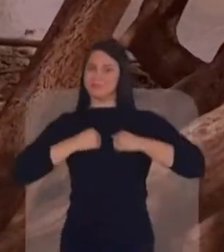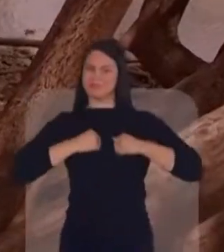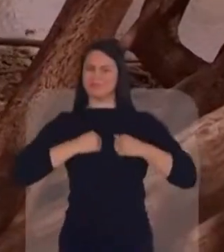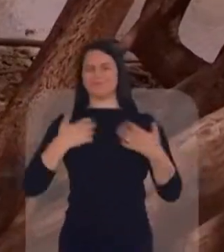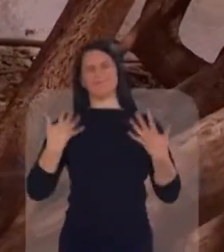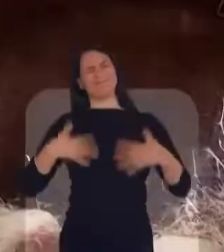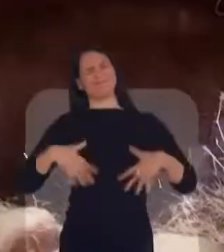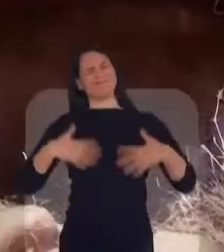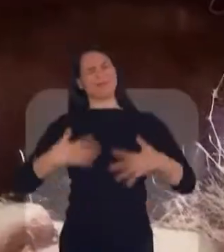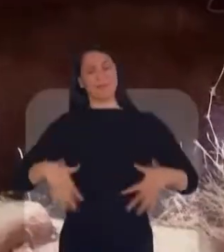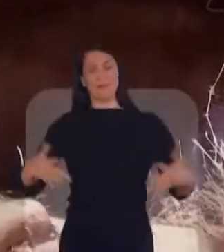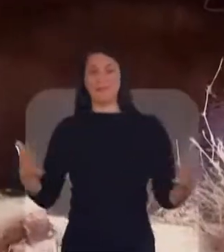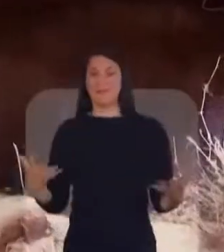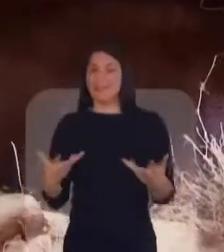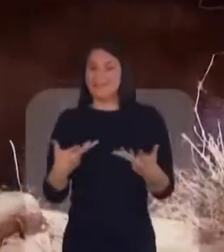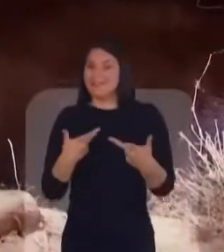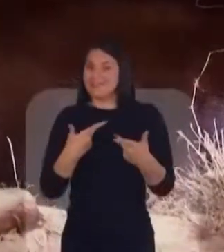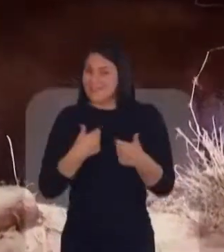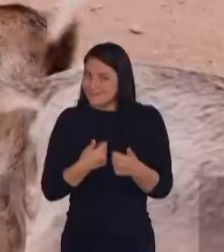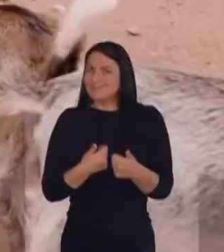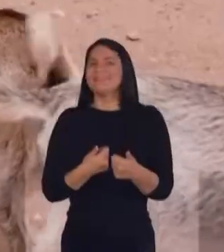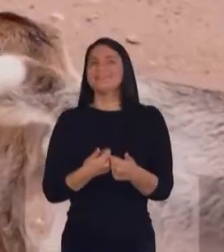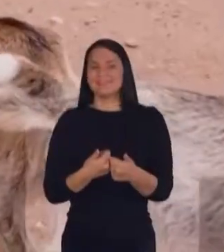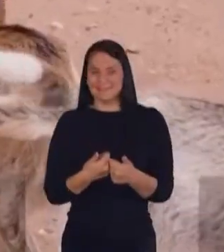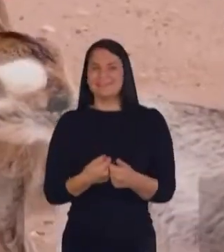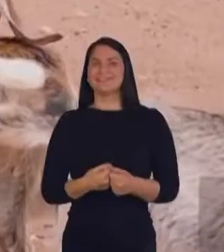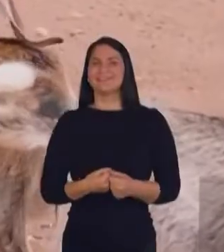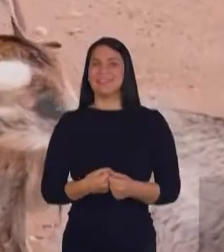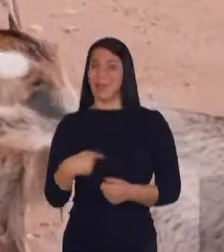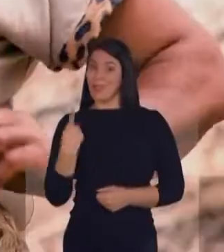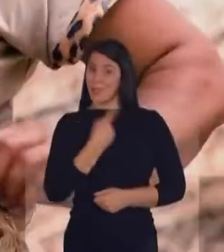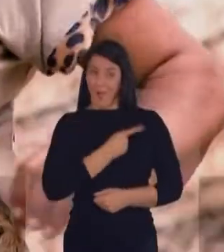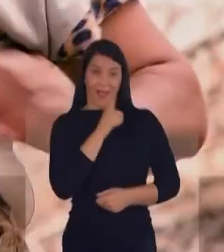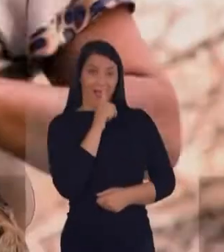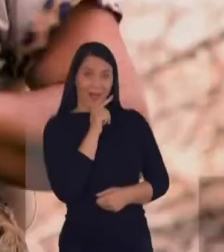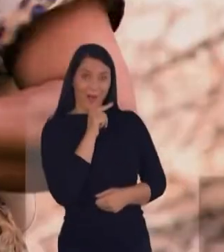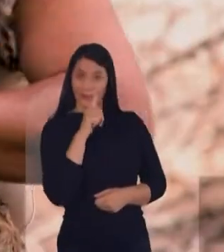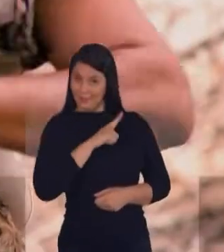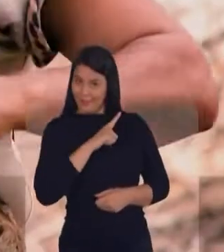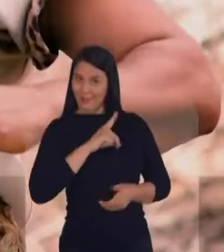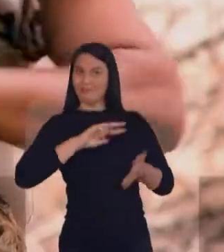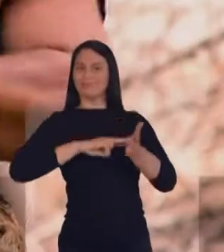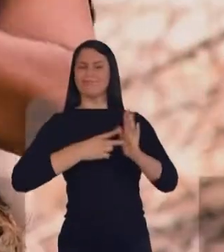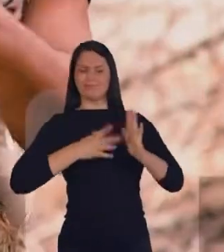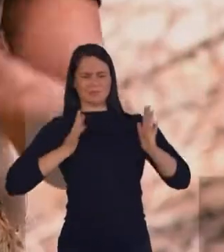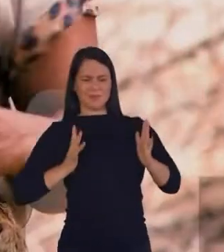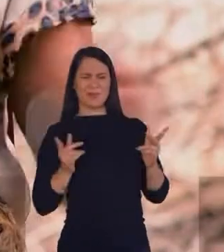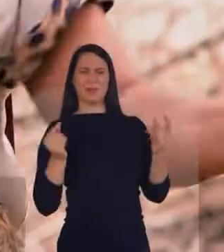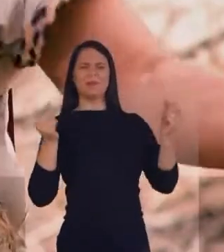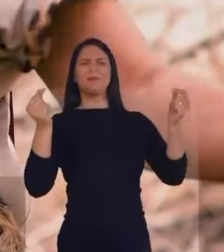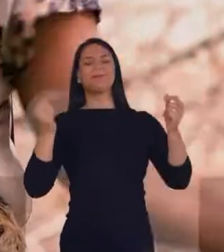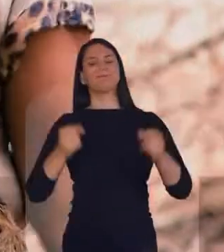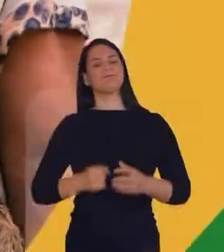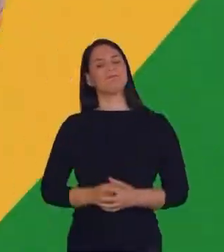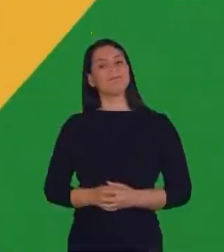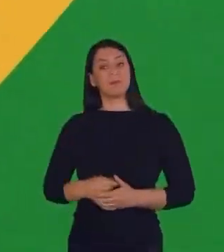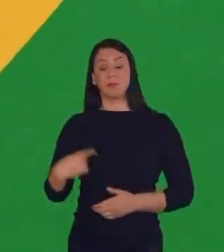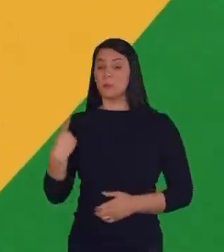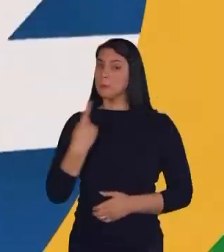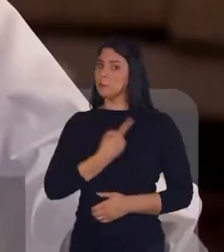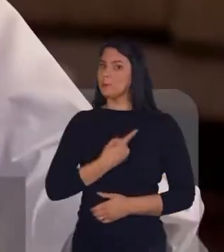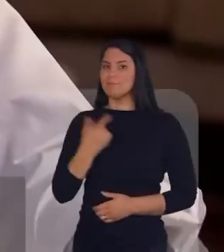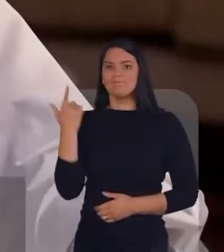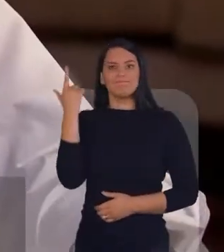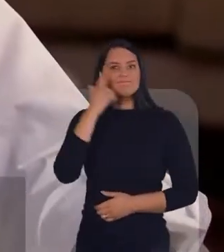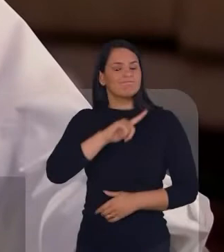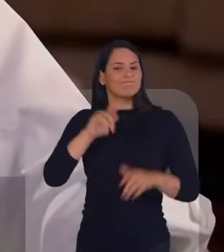chuveiro. E é maravilhoso. Tudo de bom. A gente somos ricos. Com a água, a gente somos